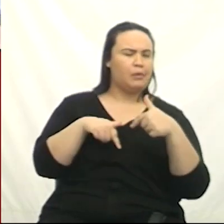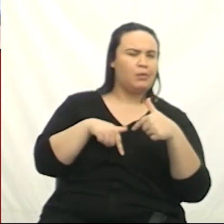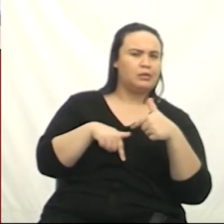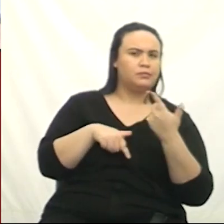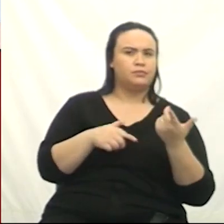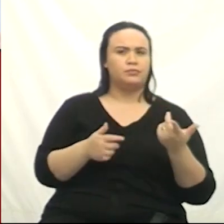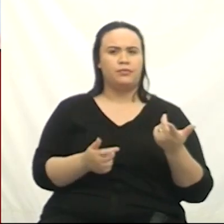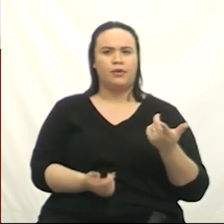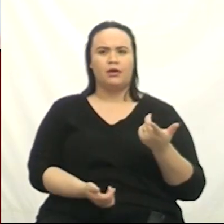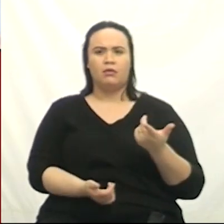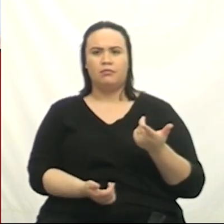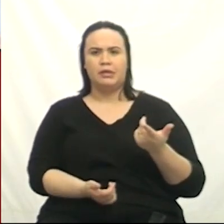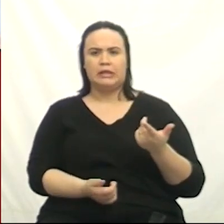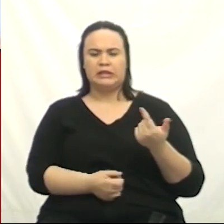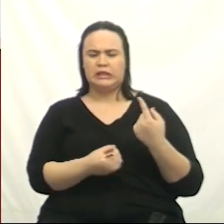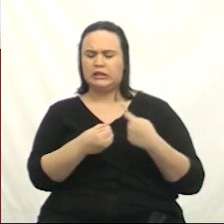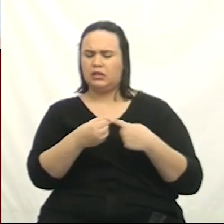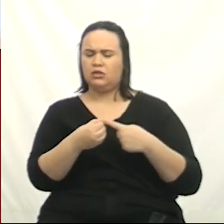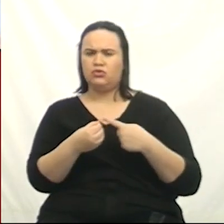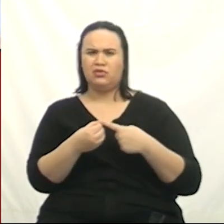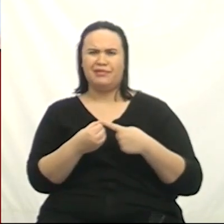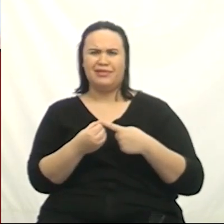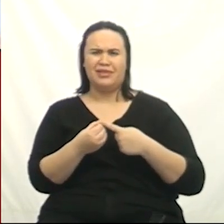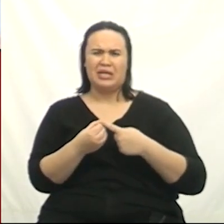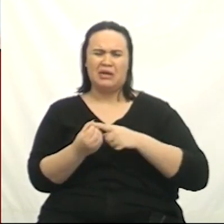desembelezando a nossa cidade. vários pontos.